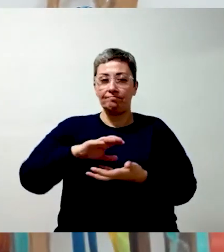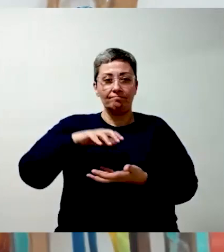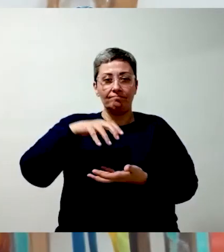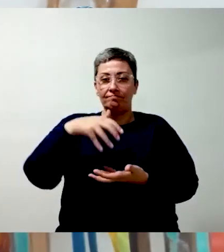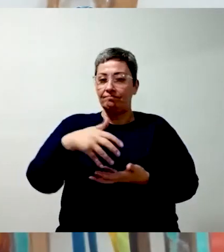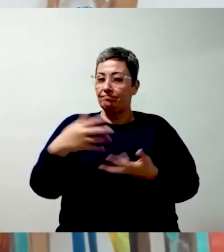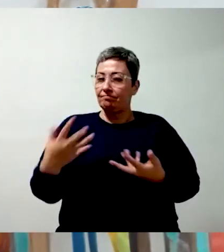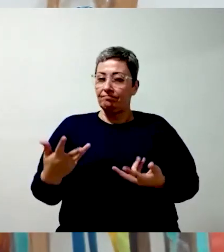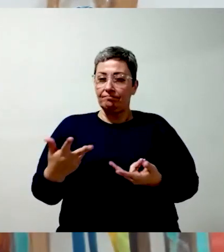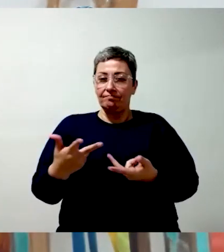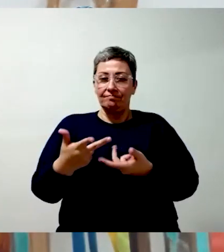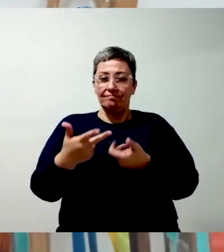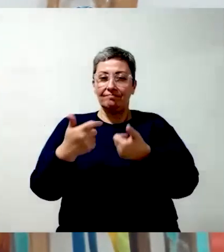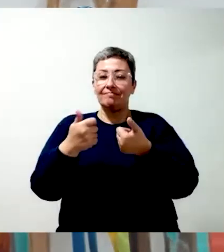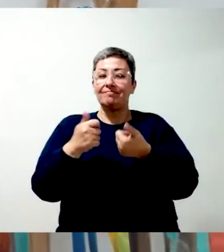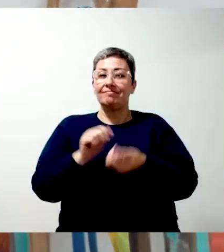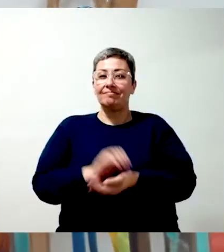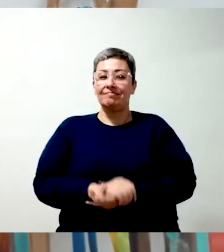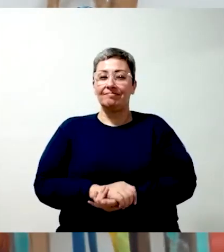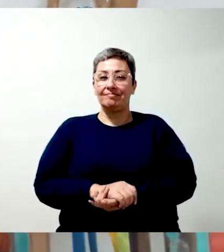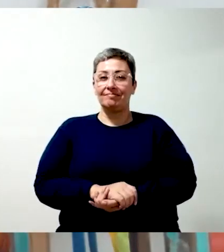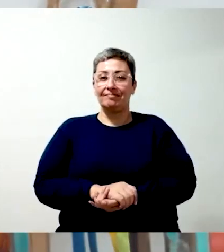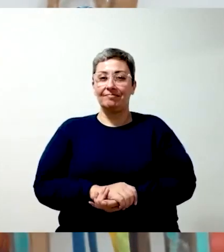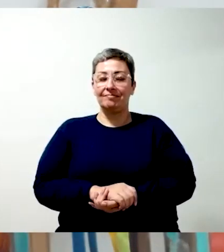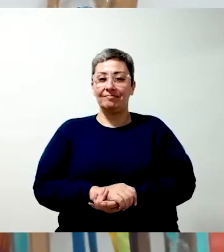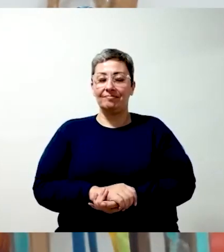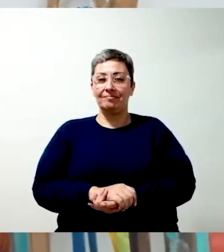Esse baúzinho tão precioso.